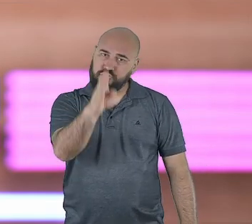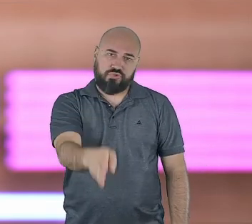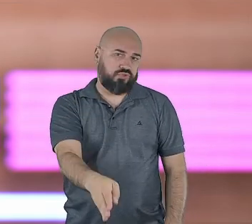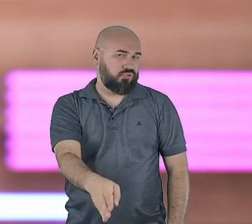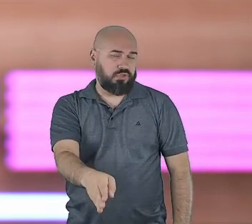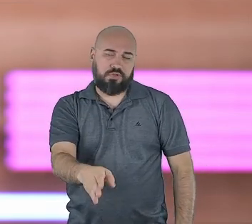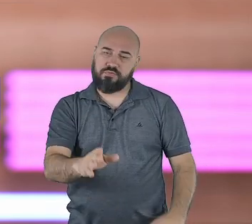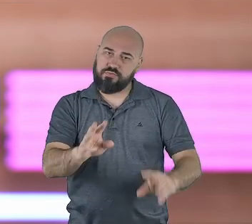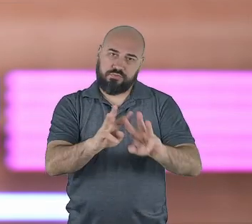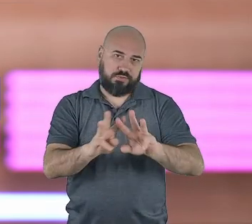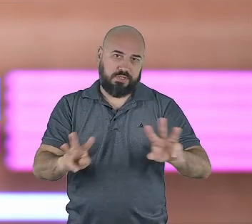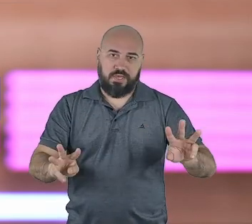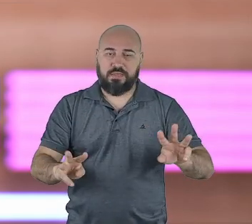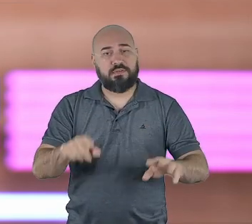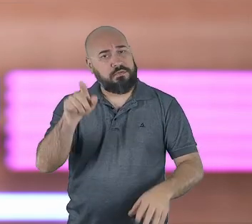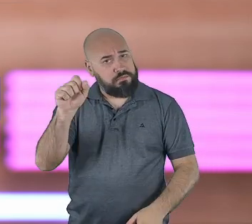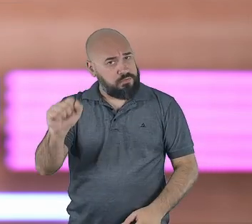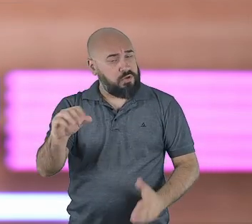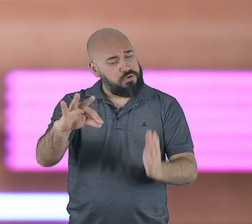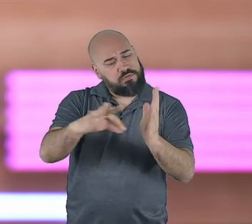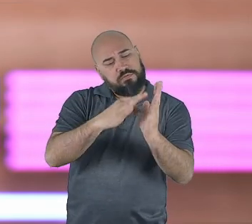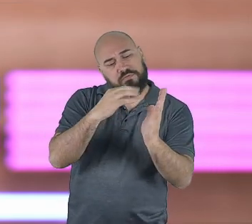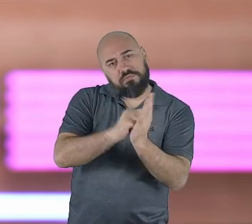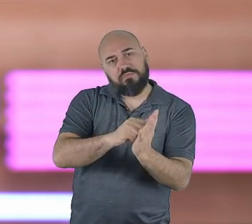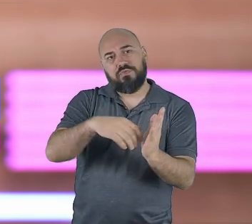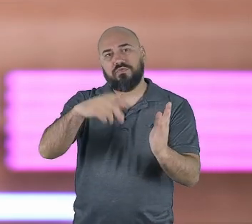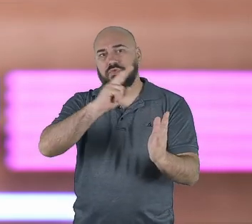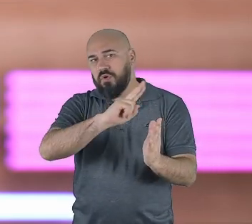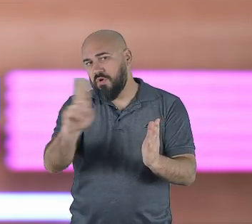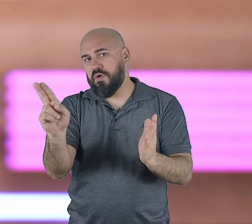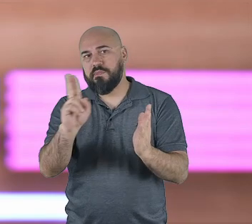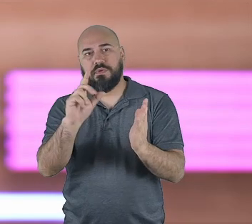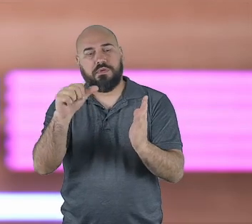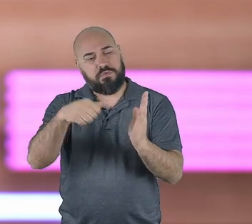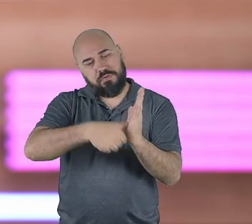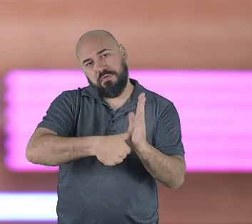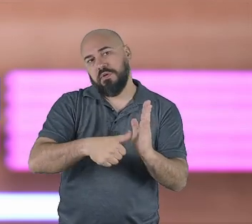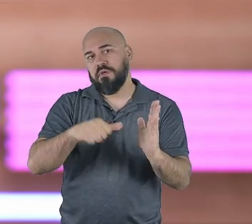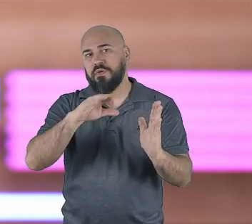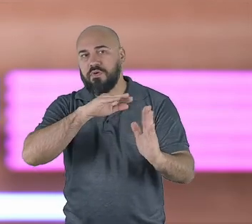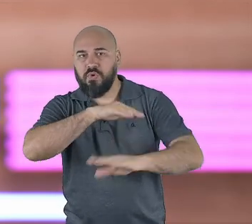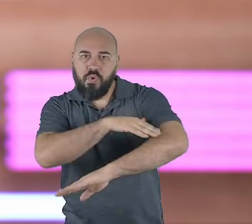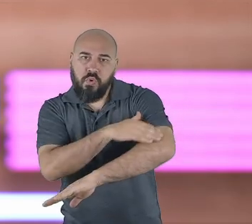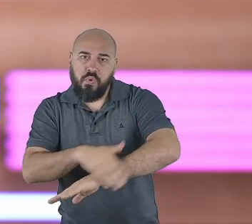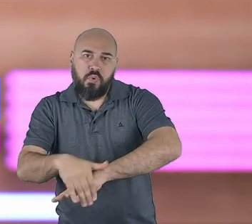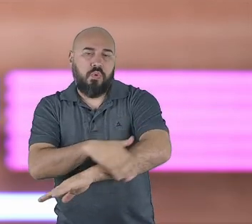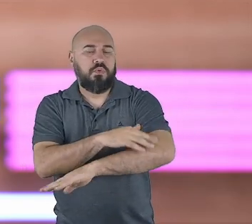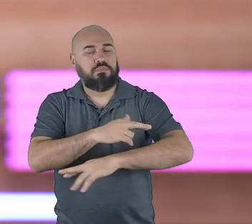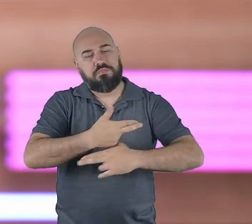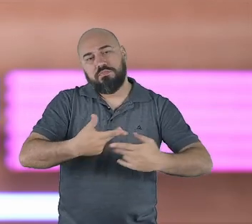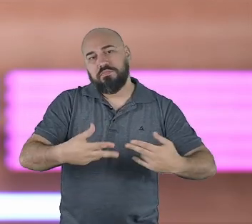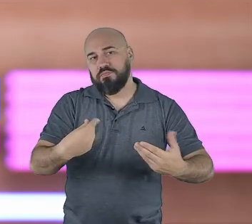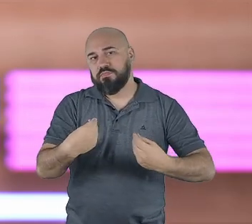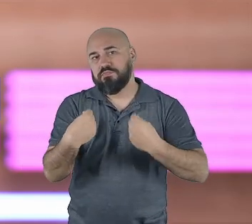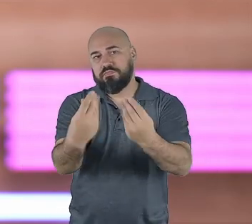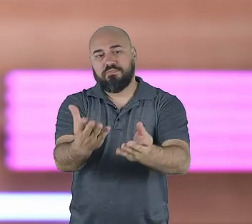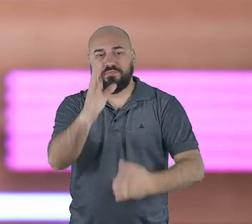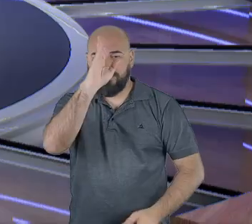levado diretamente para o nosso site. E lá você faz o seu registro e nós vamos enviar gratuitamente esse estudo para